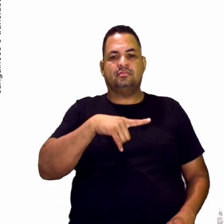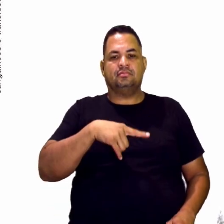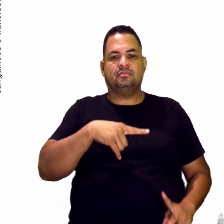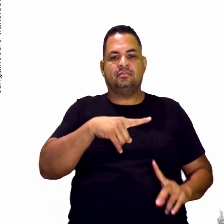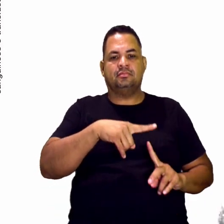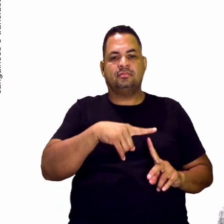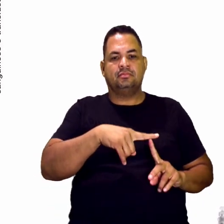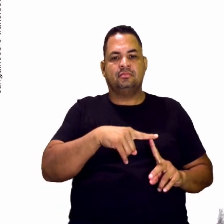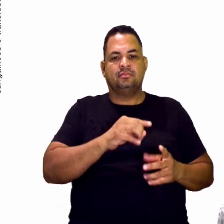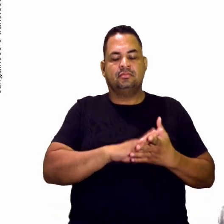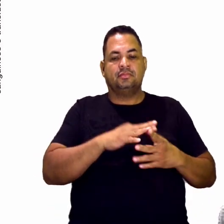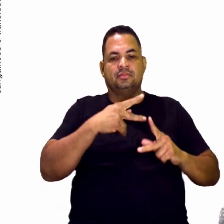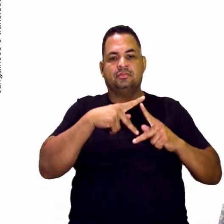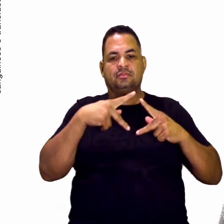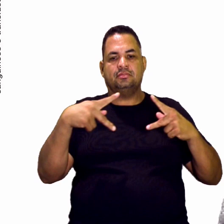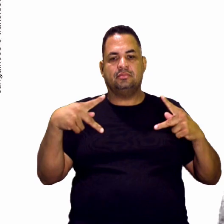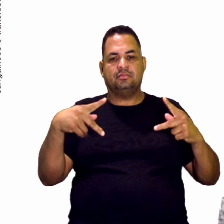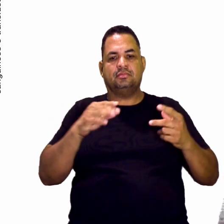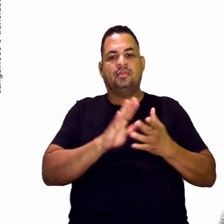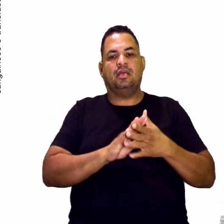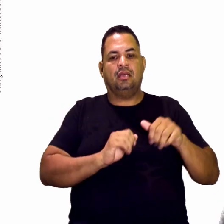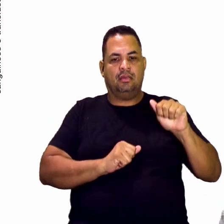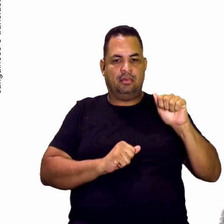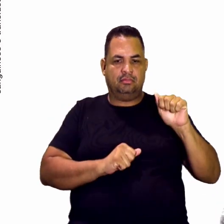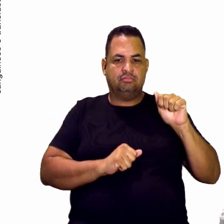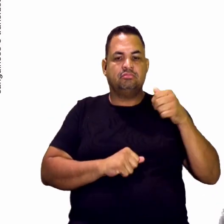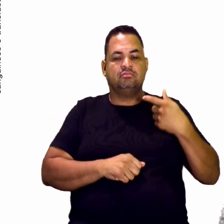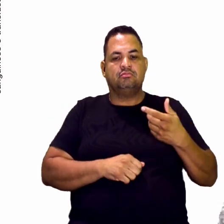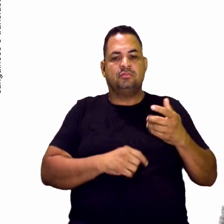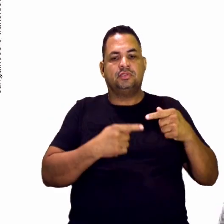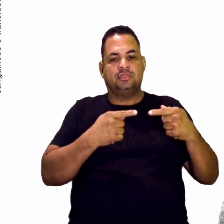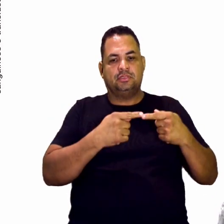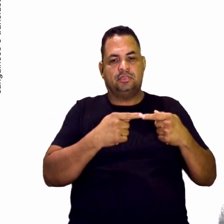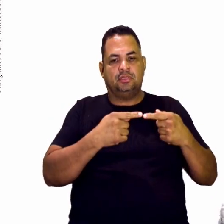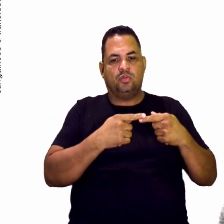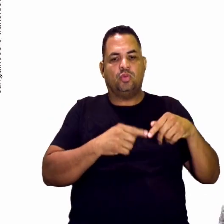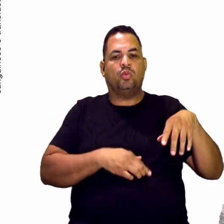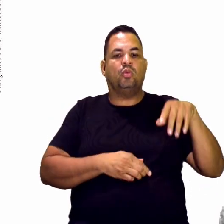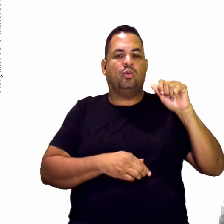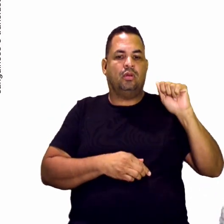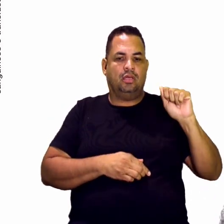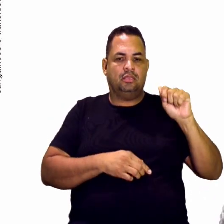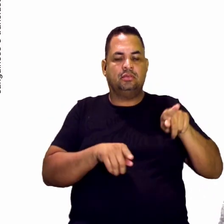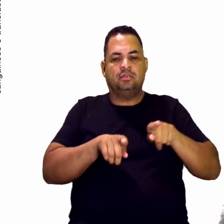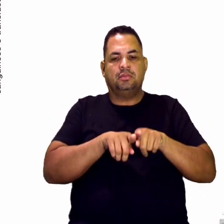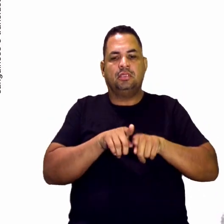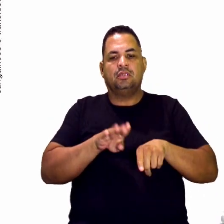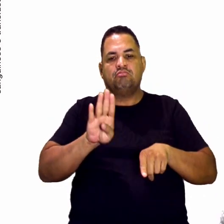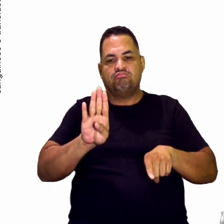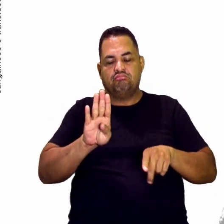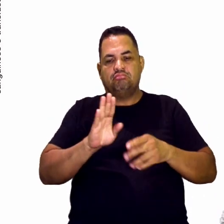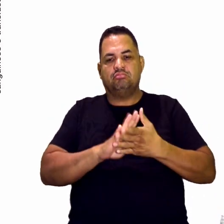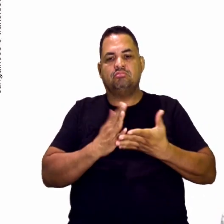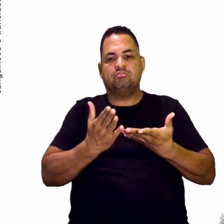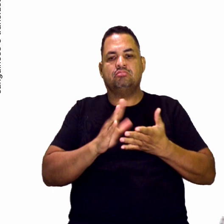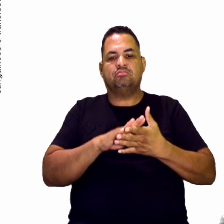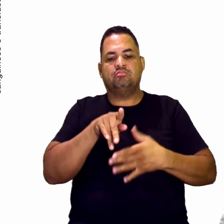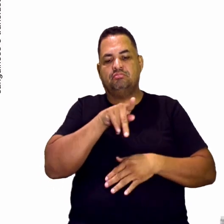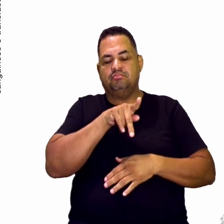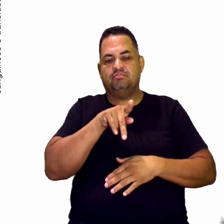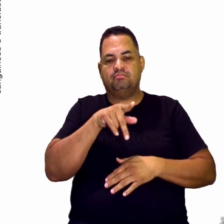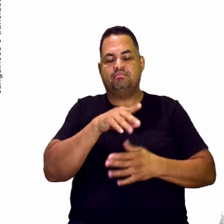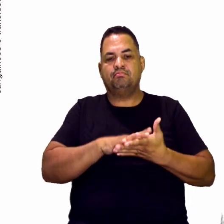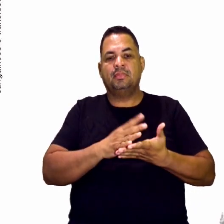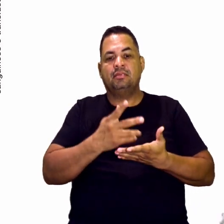que tem tanto as proteínas que se ligam com B, quanto as proteínas que se ligam com A. Então, essa pessoa vai aceitar bem esses dois tipos